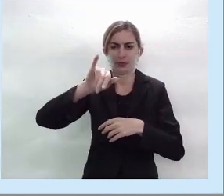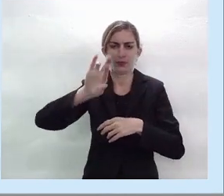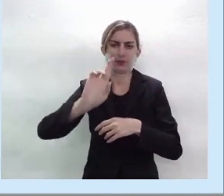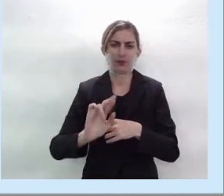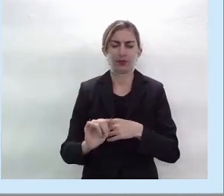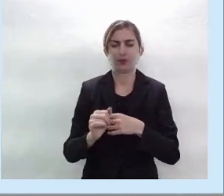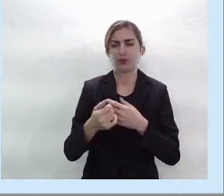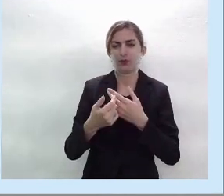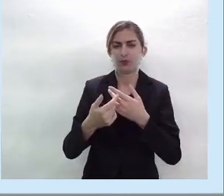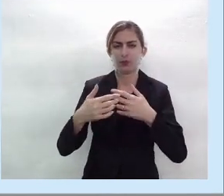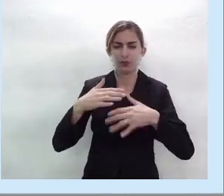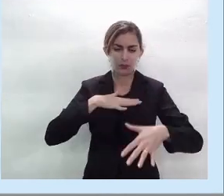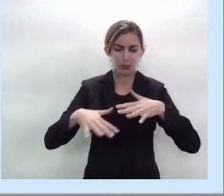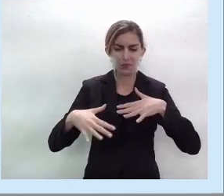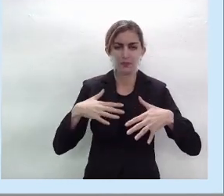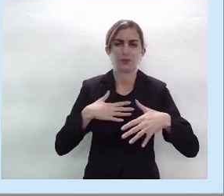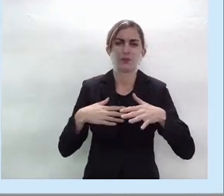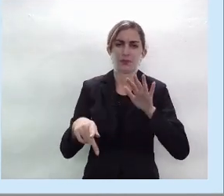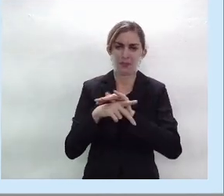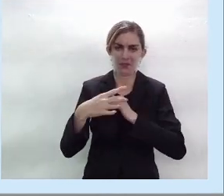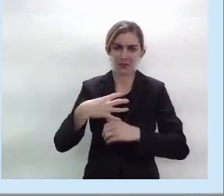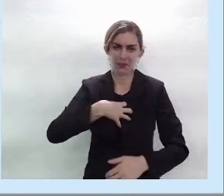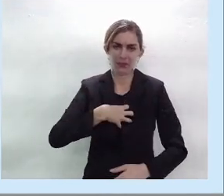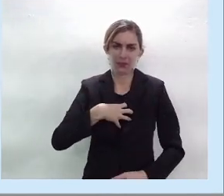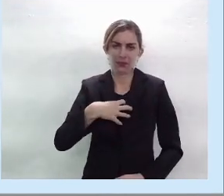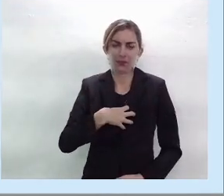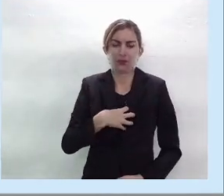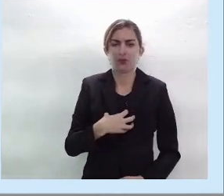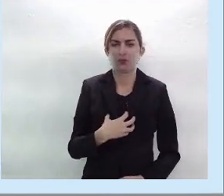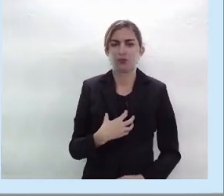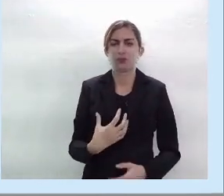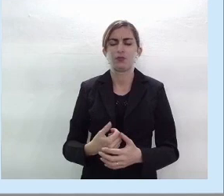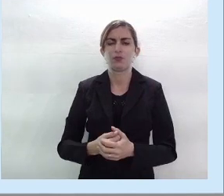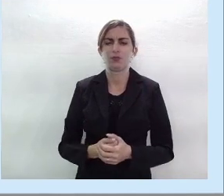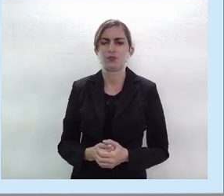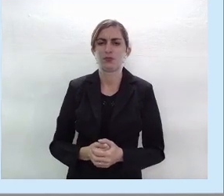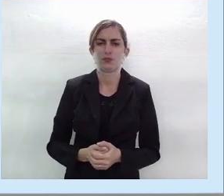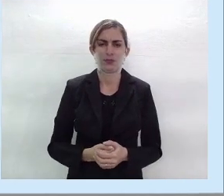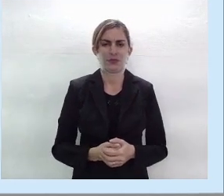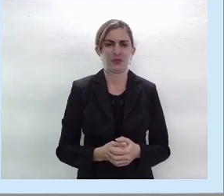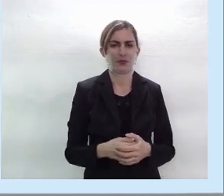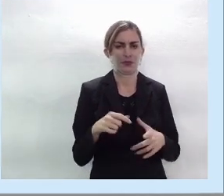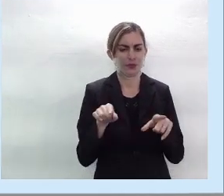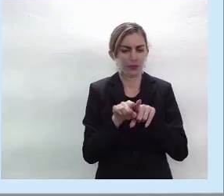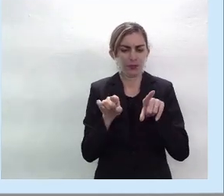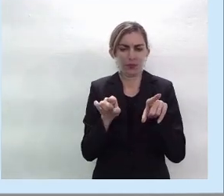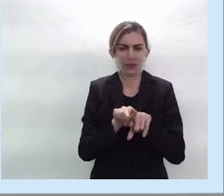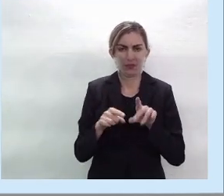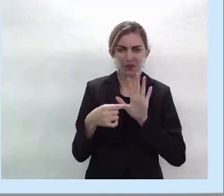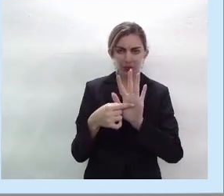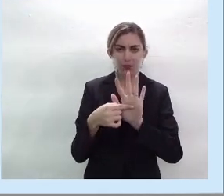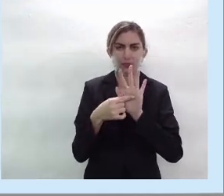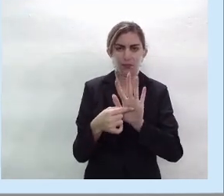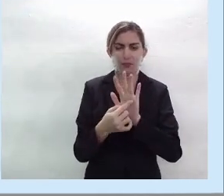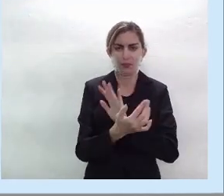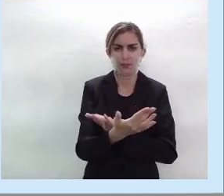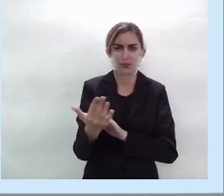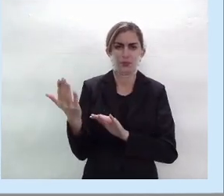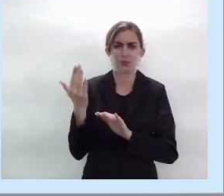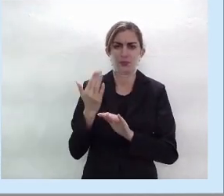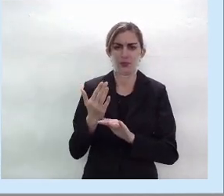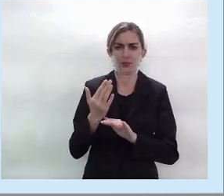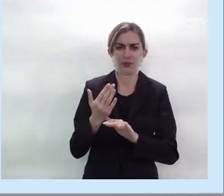capoeira, tá? Ambos são baianos, né? Então, viva Bahia! A gente também apresentou